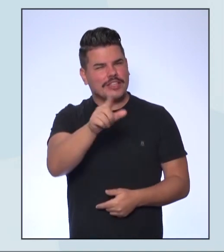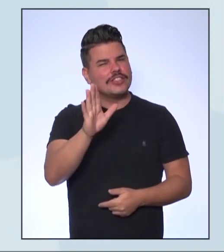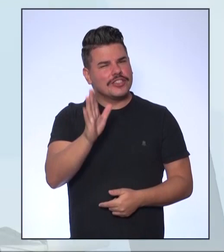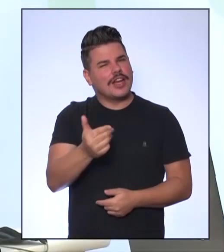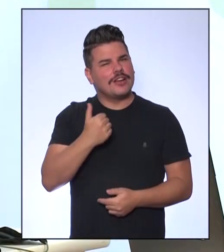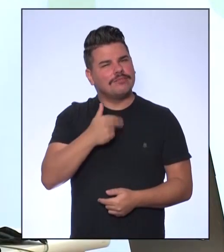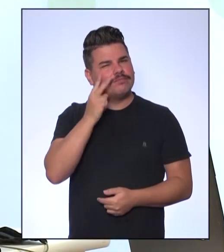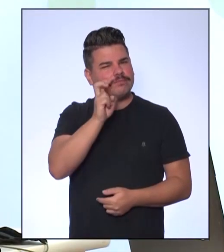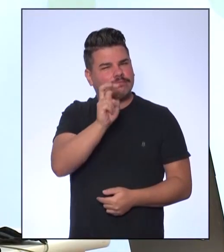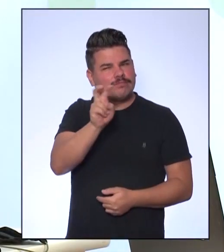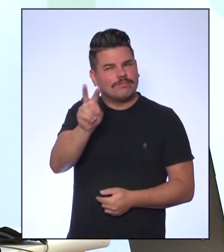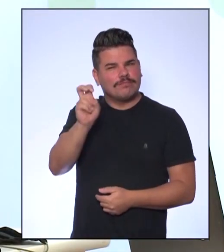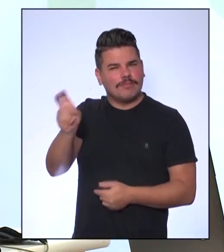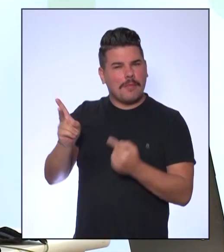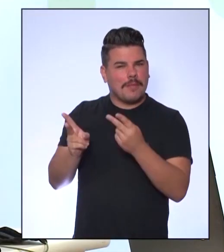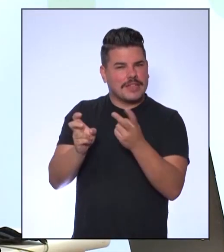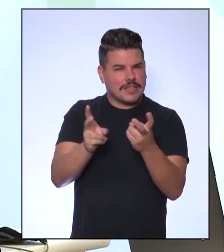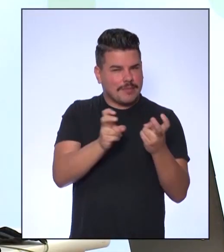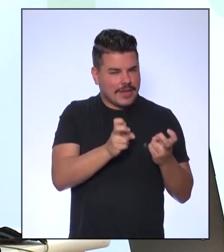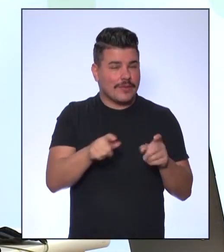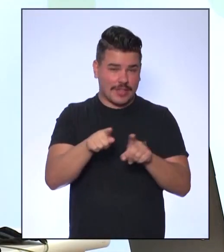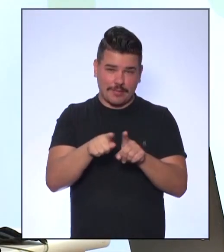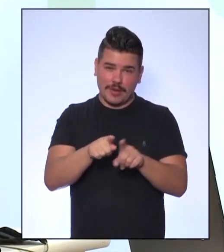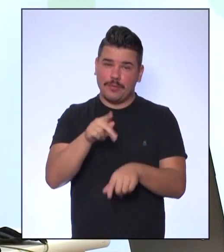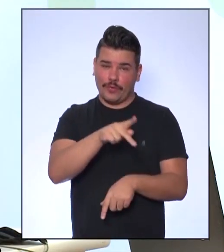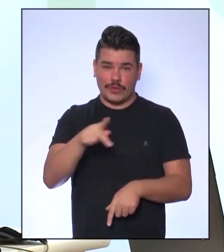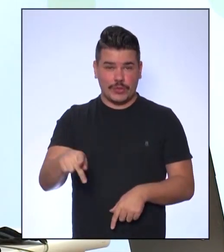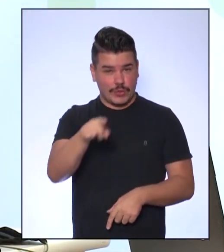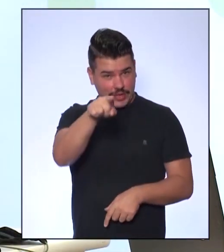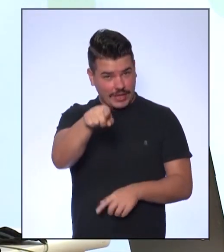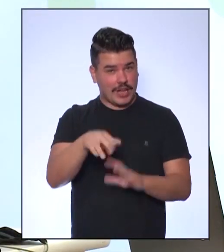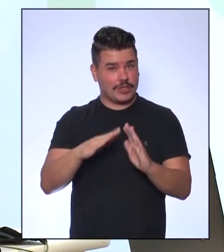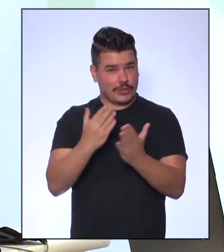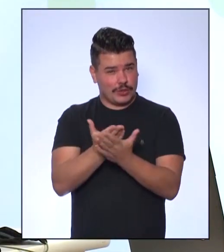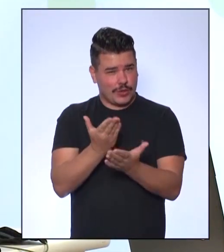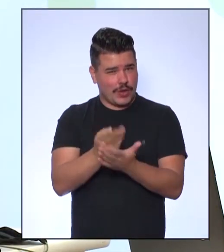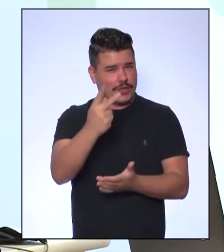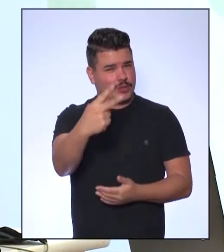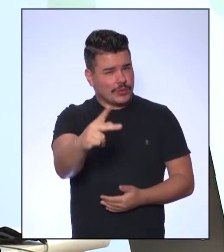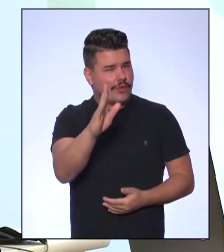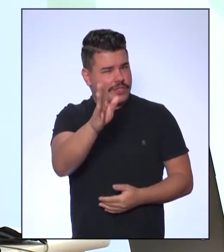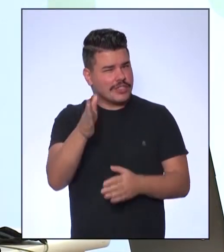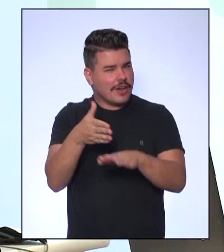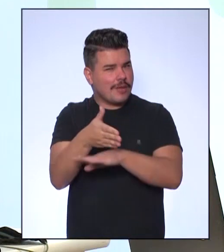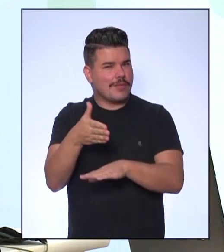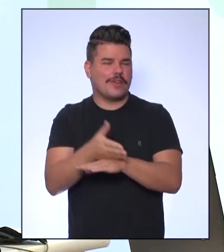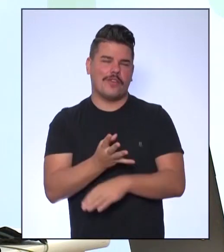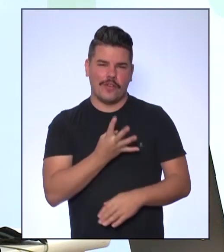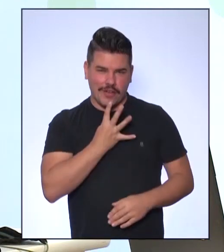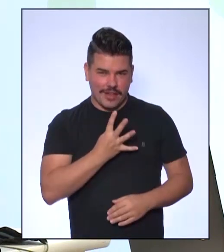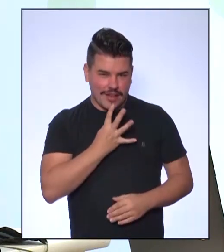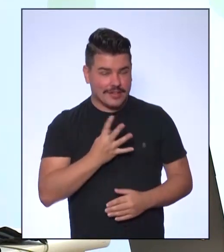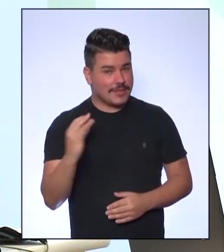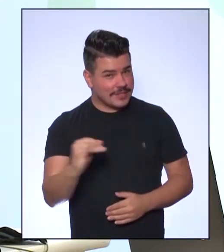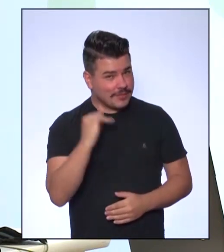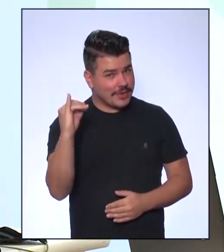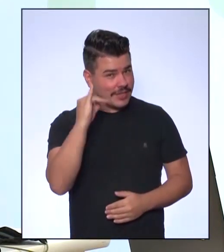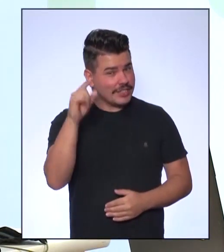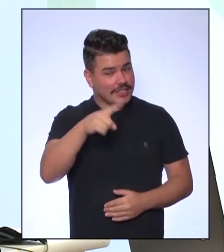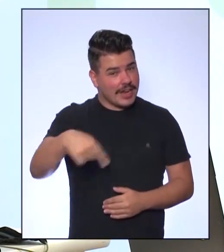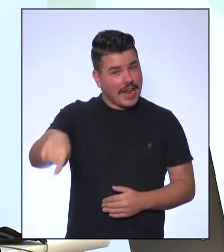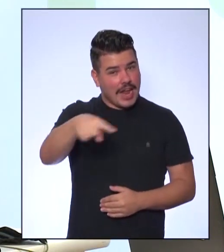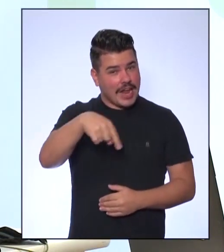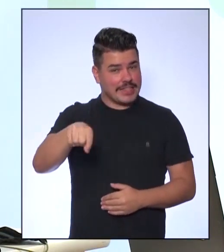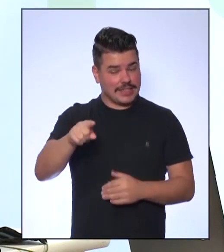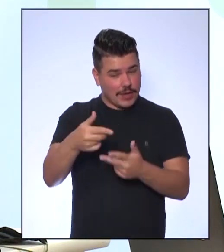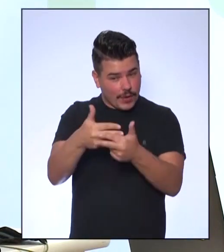já participar com os professores de vocês, nas escolas de vocês, mas é bem interessante a gente ressaltar que é um conteúdo que